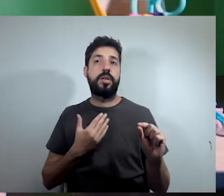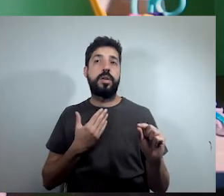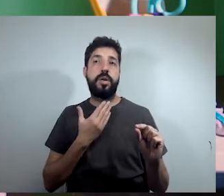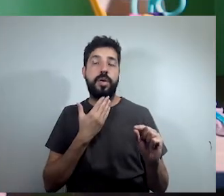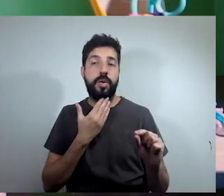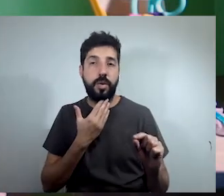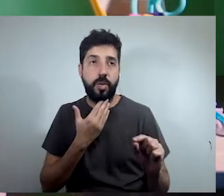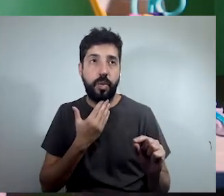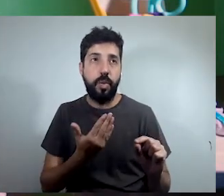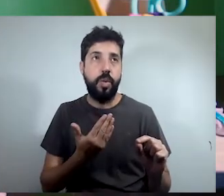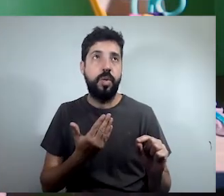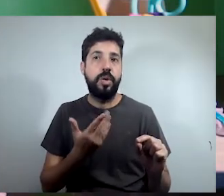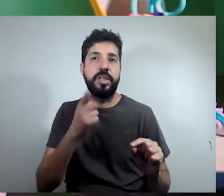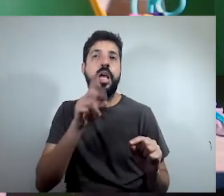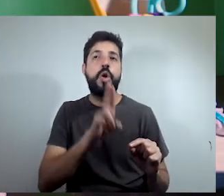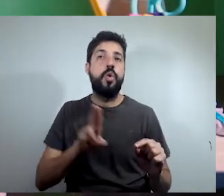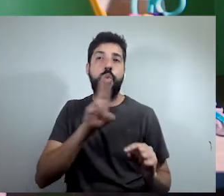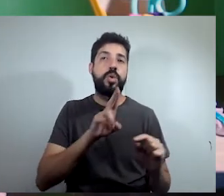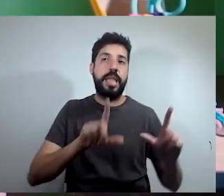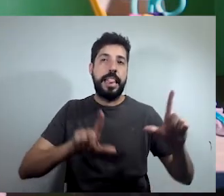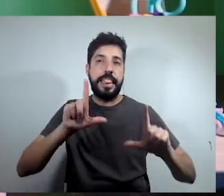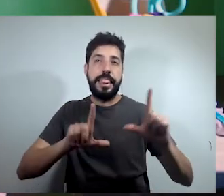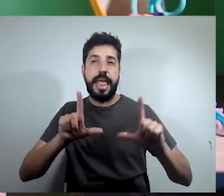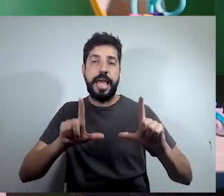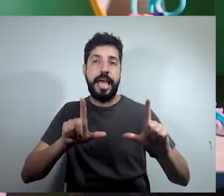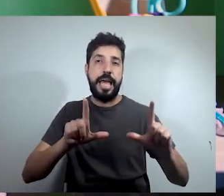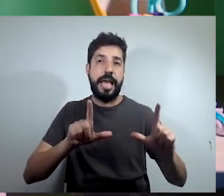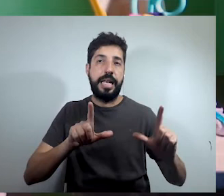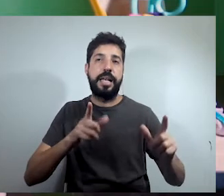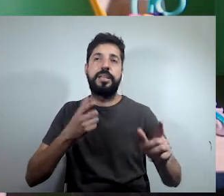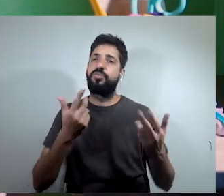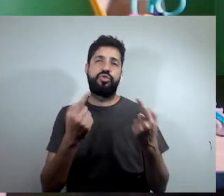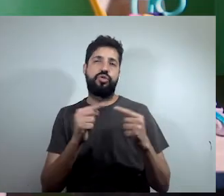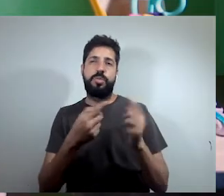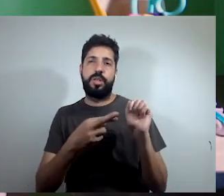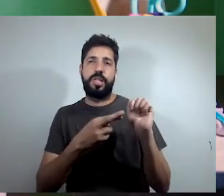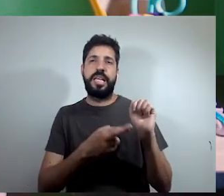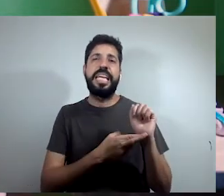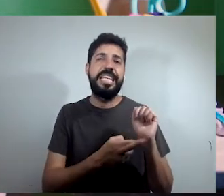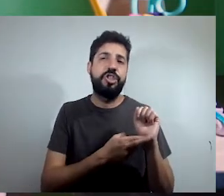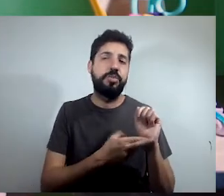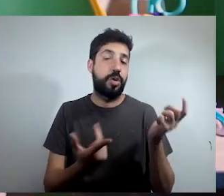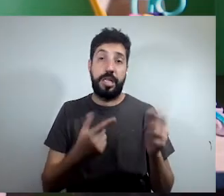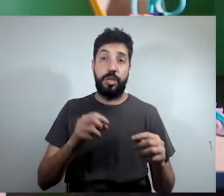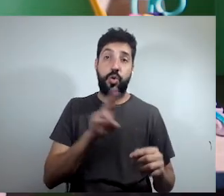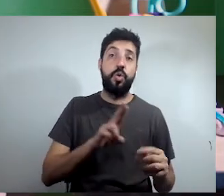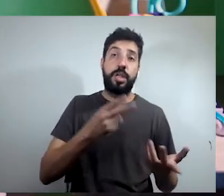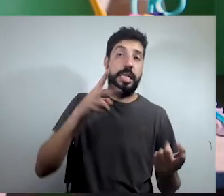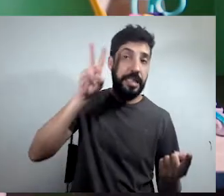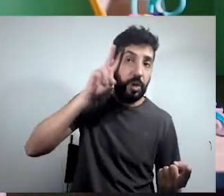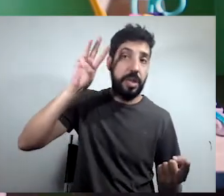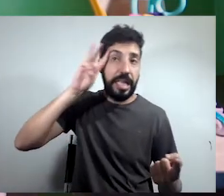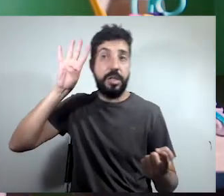você utiliza a tela na vida da criança. O ritmo, segunda, terça, quarta, quinta, sexta, 10 horas, 11 horas da